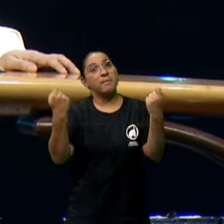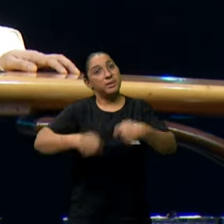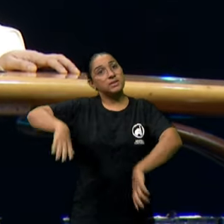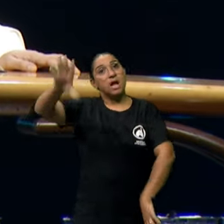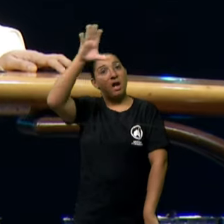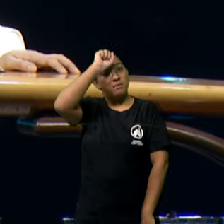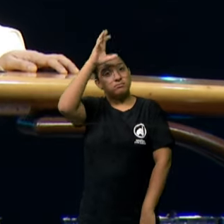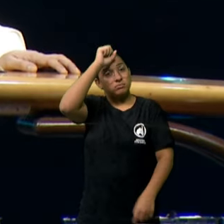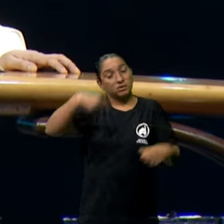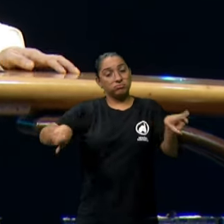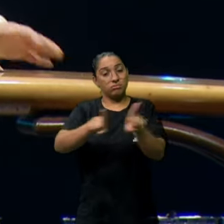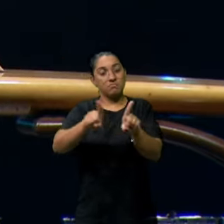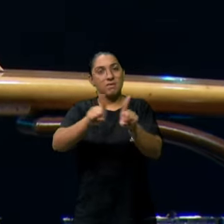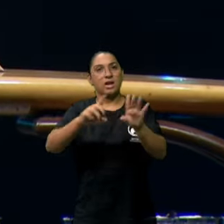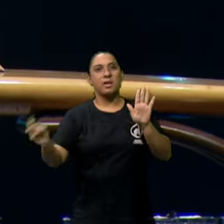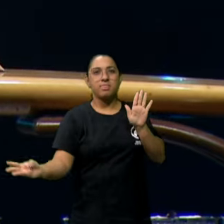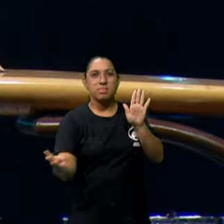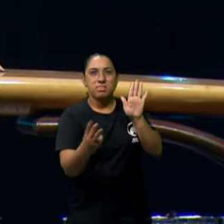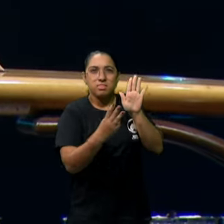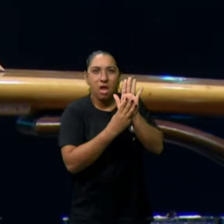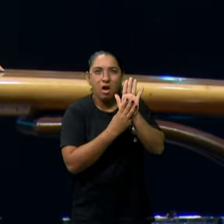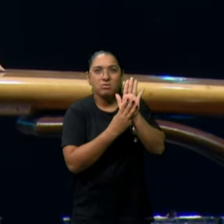Daniel Capítulo 7